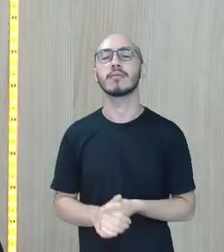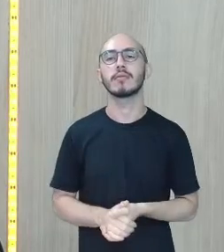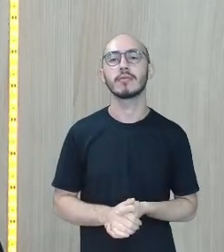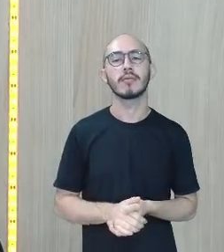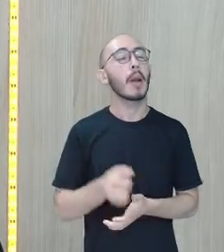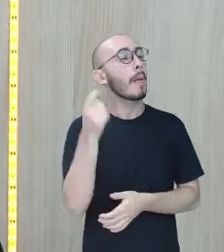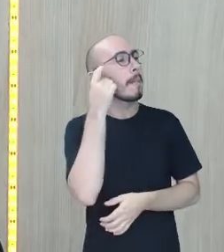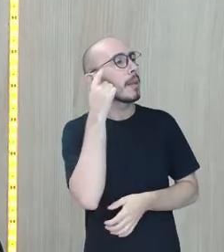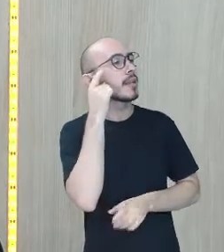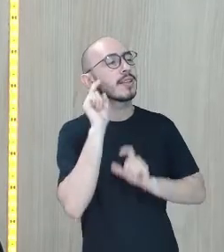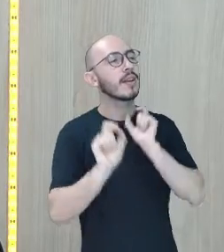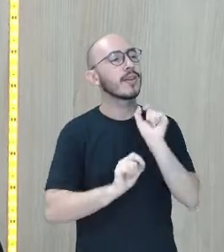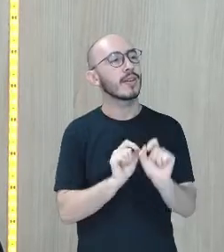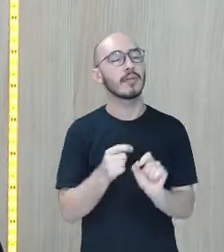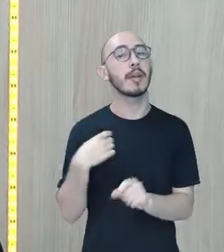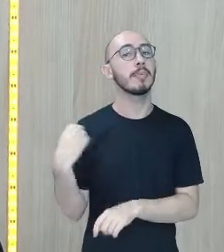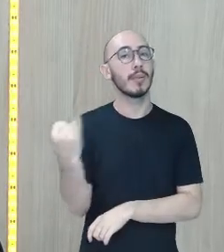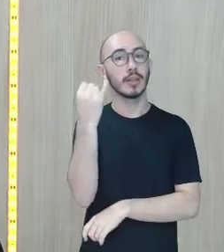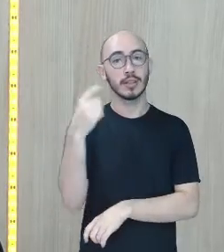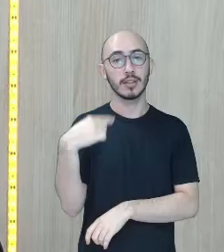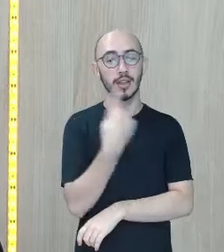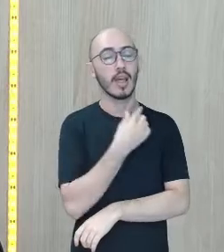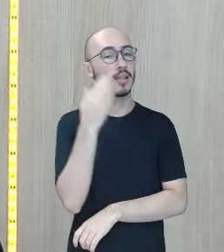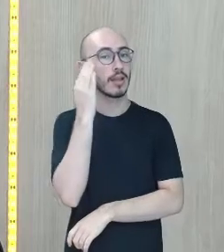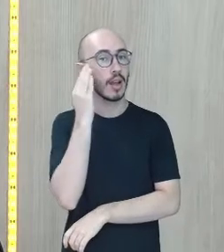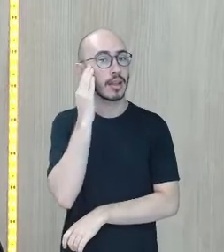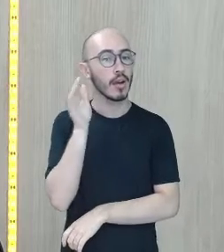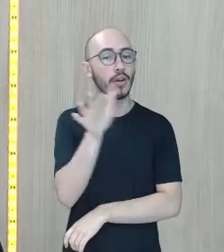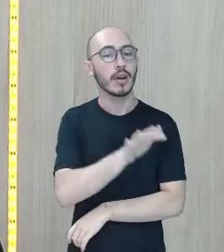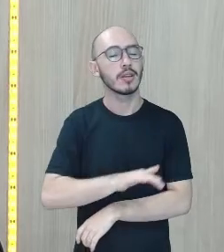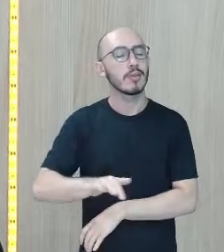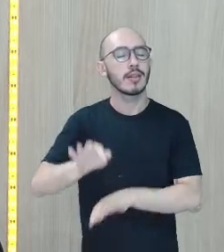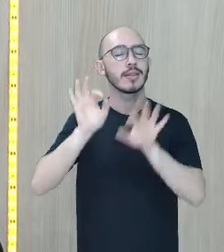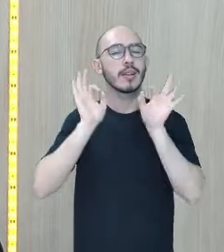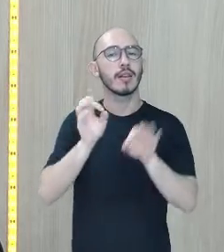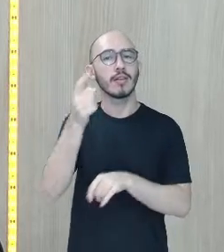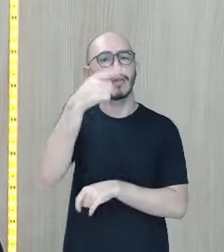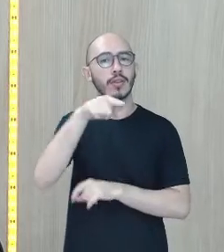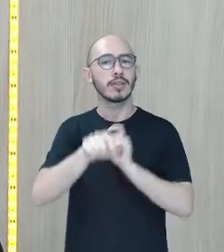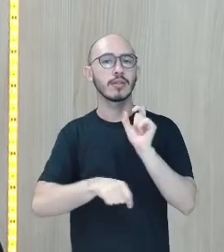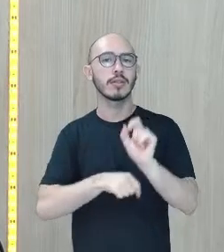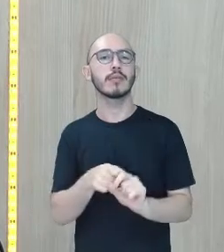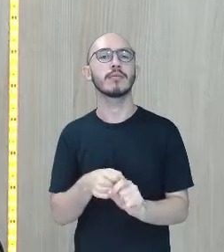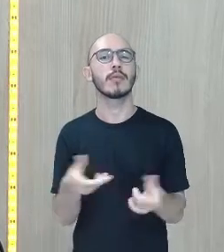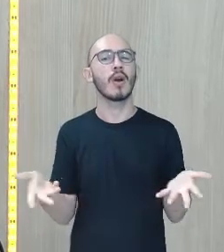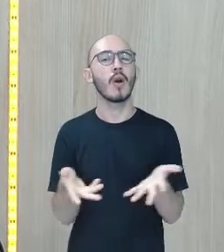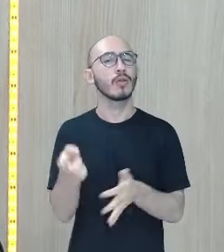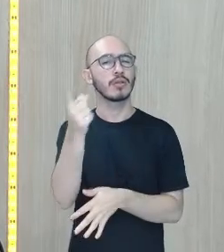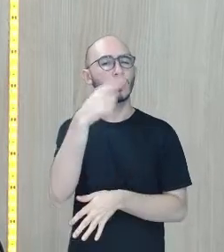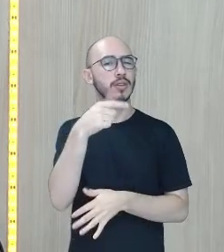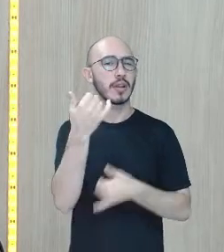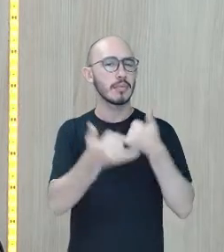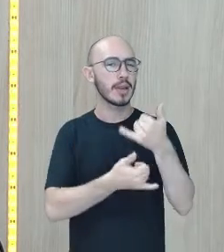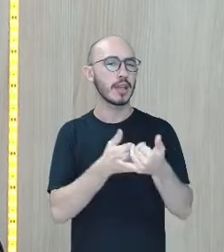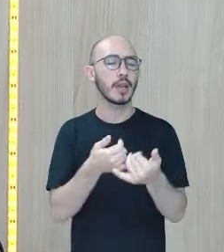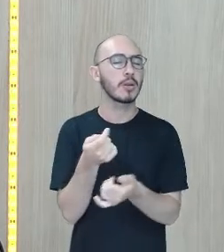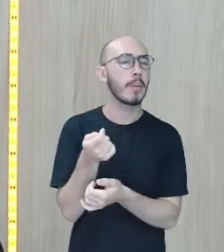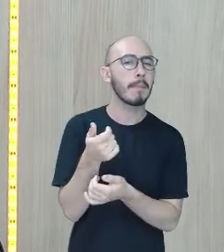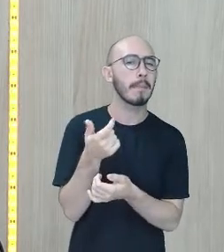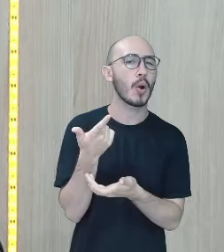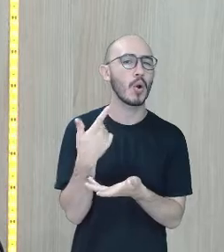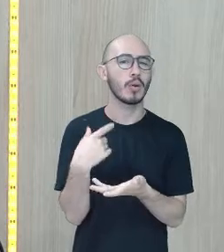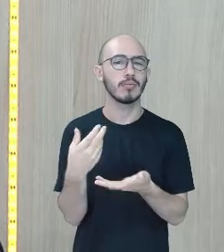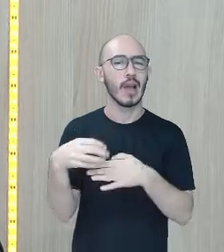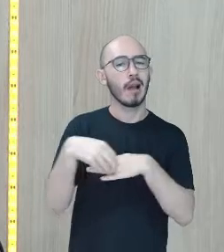aqui pensando, né, que é importante a gente ter noção do espaço, porque eu tenho certeza que vocês... Eu sei que hoje em dia vocês não têm mais tanto brinquedo, né,